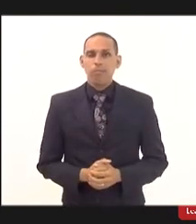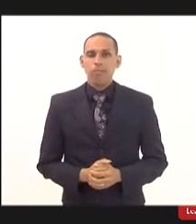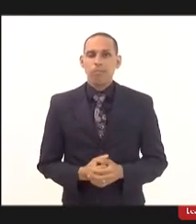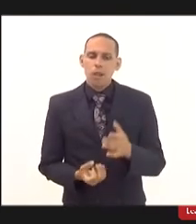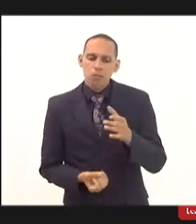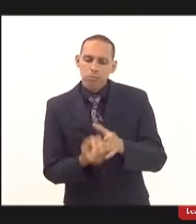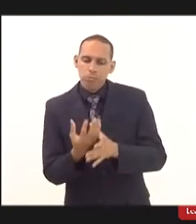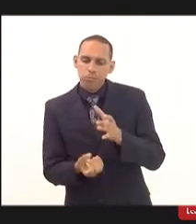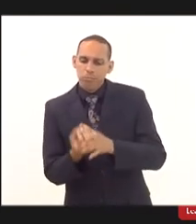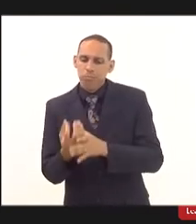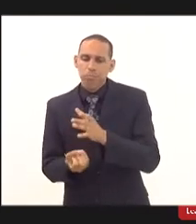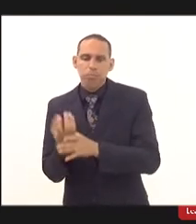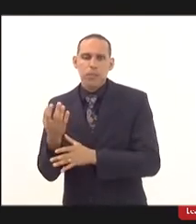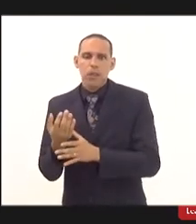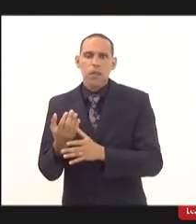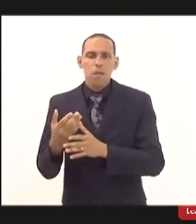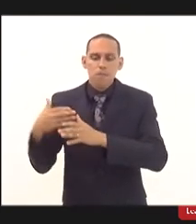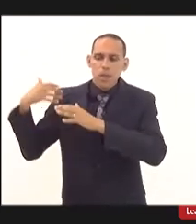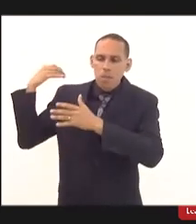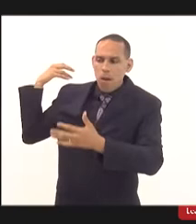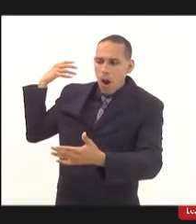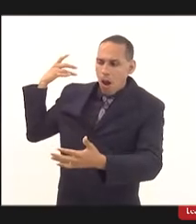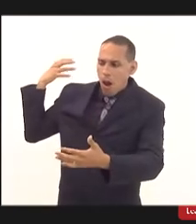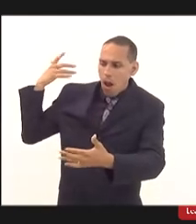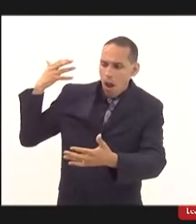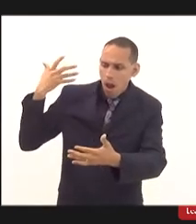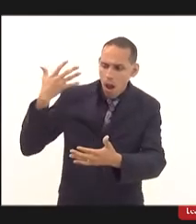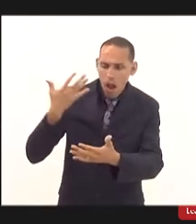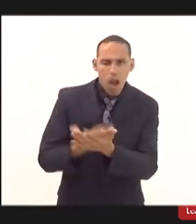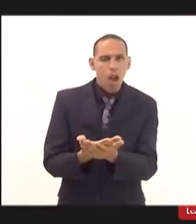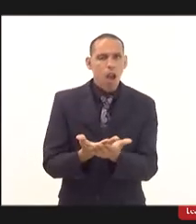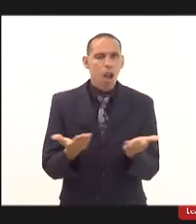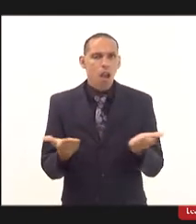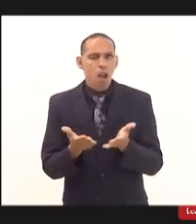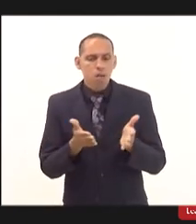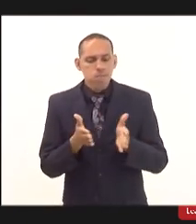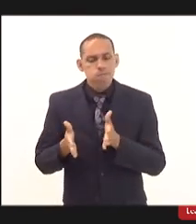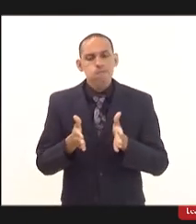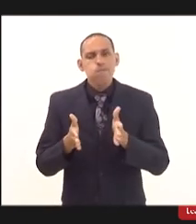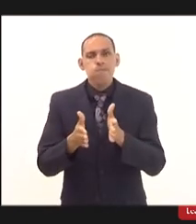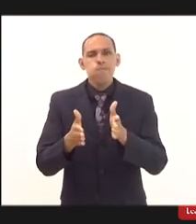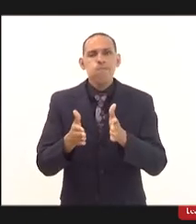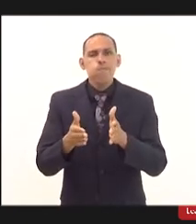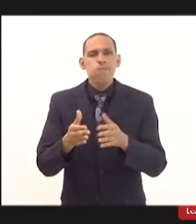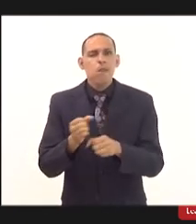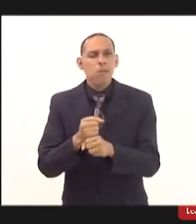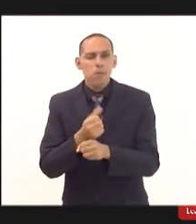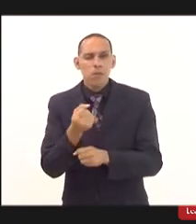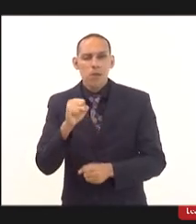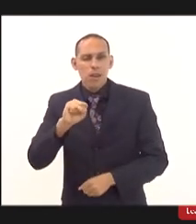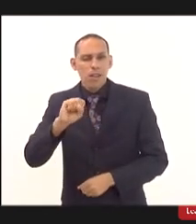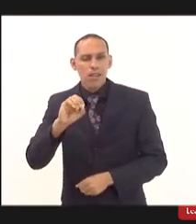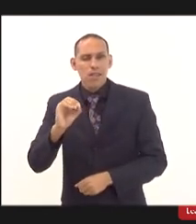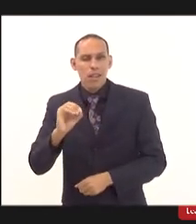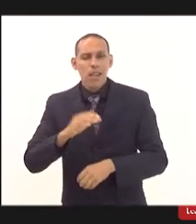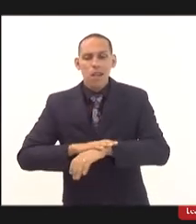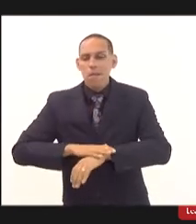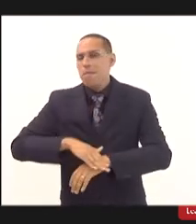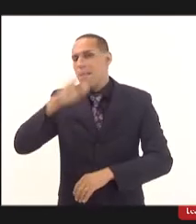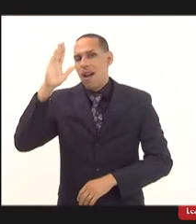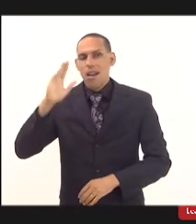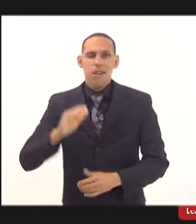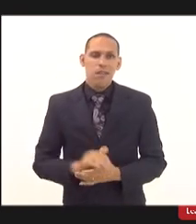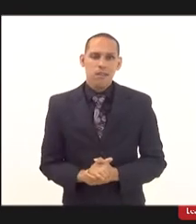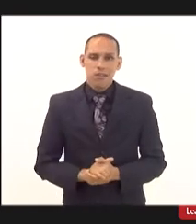construíram ao longo de toda a sua trajetória de mais de 80 anos já